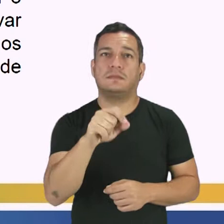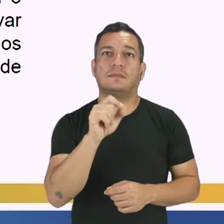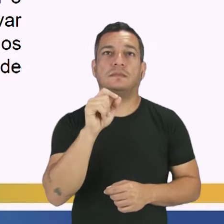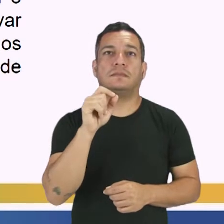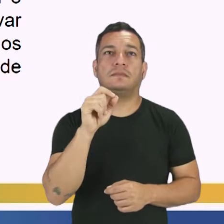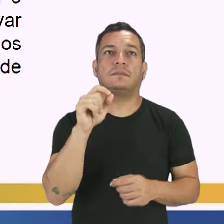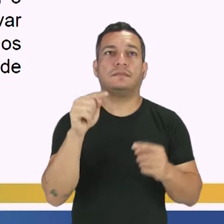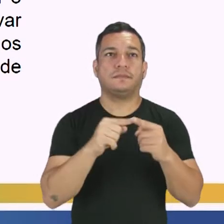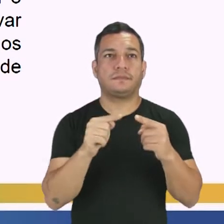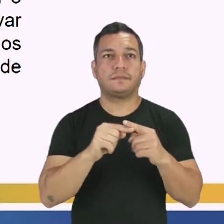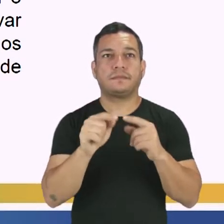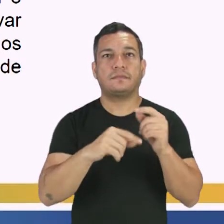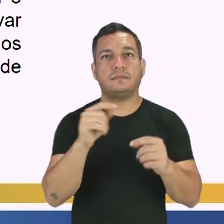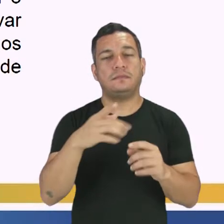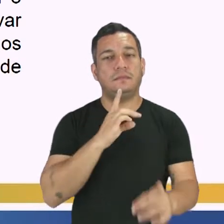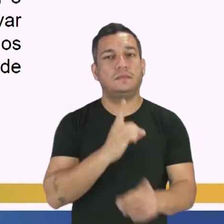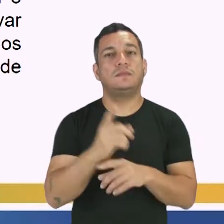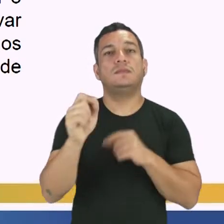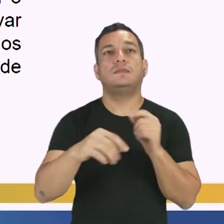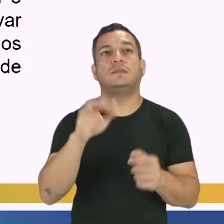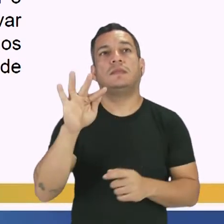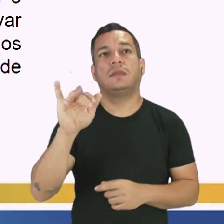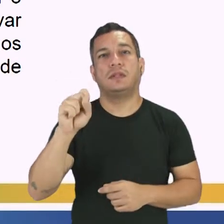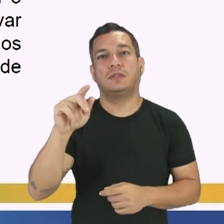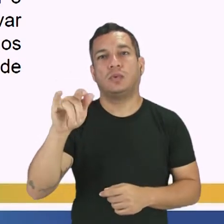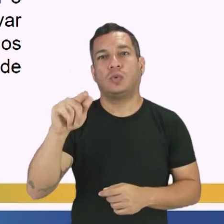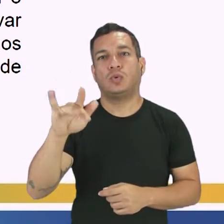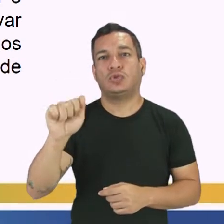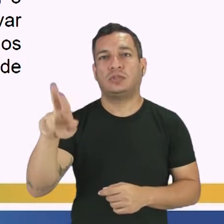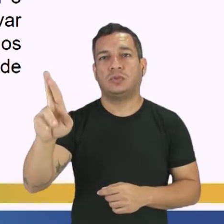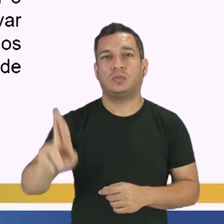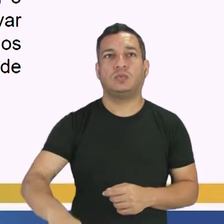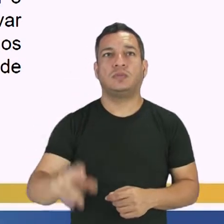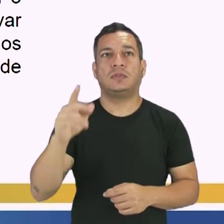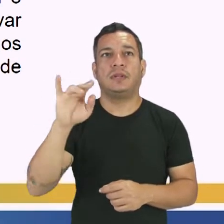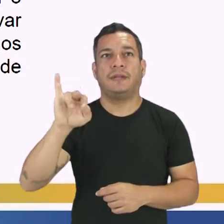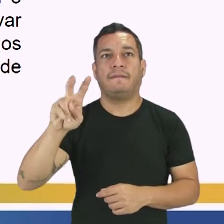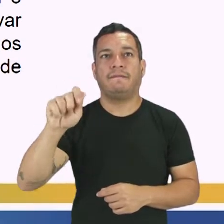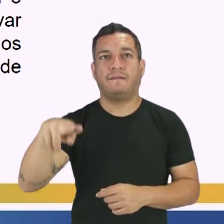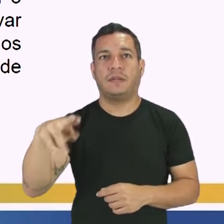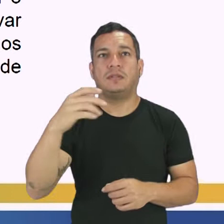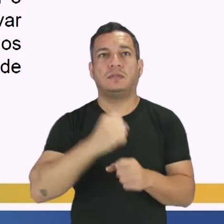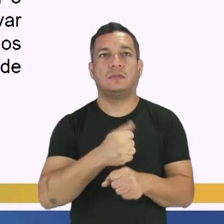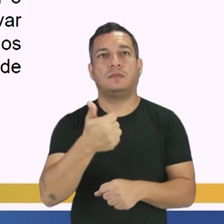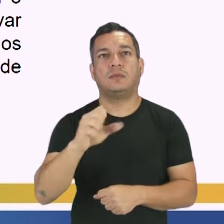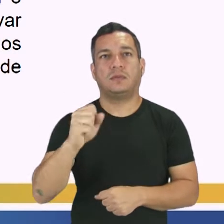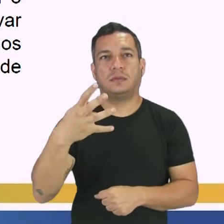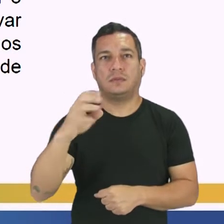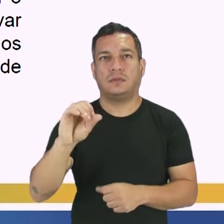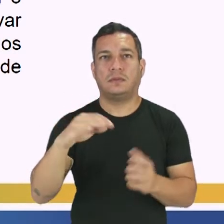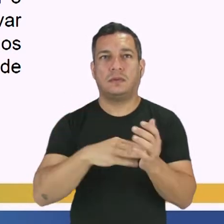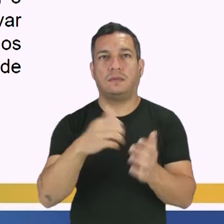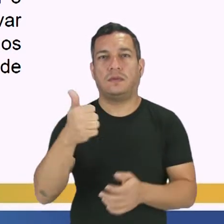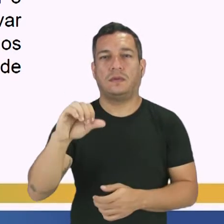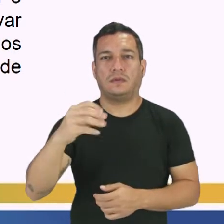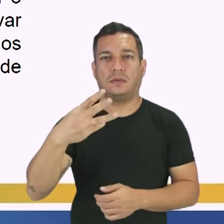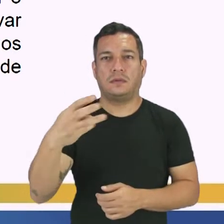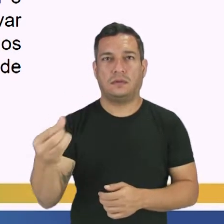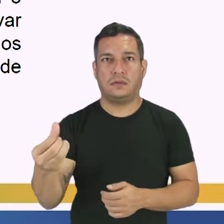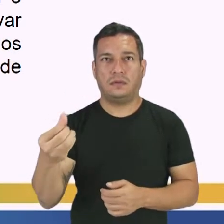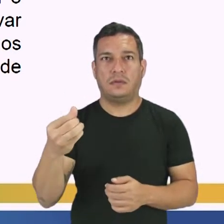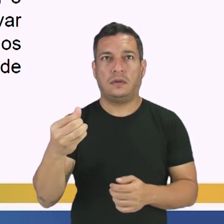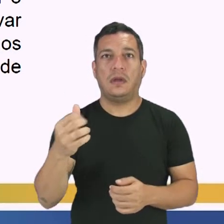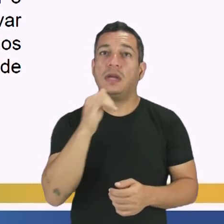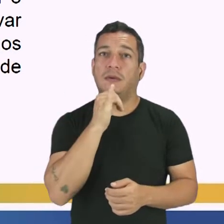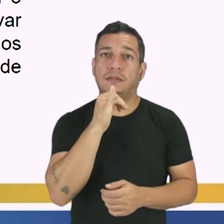reflexo condicionado descoberto pelo fisiologista russo Ivan Pavlov, de 1849 a